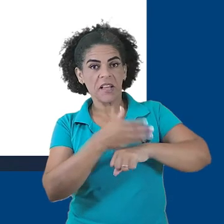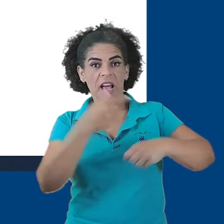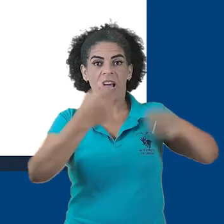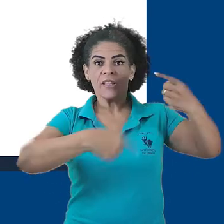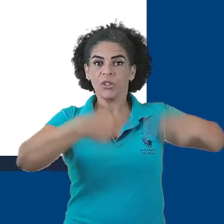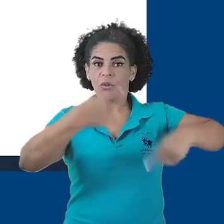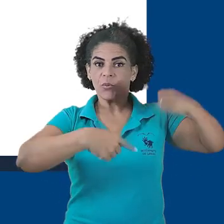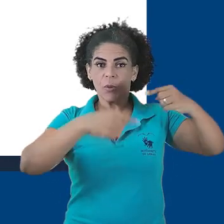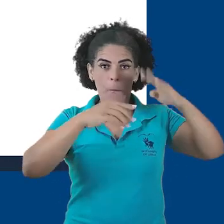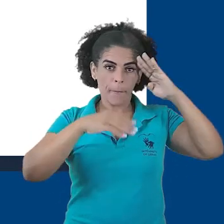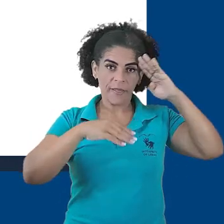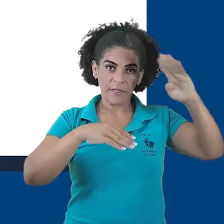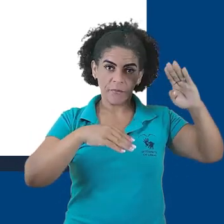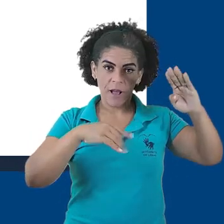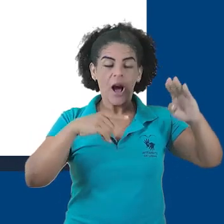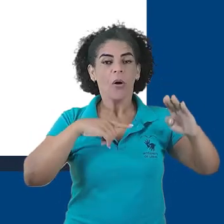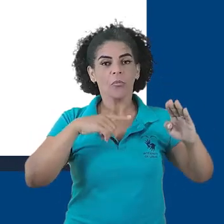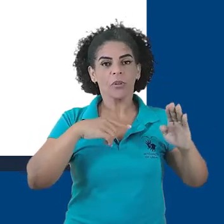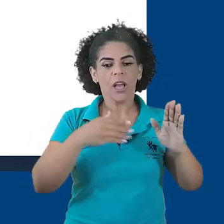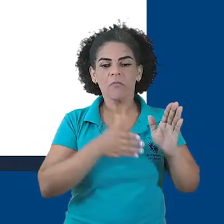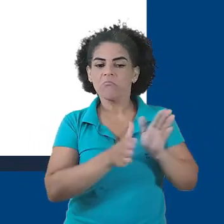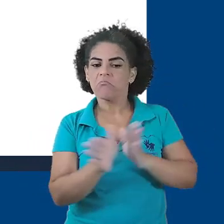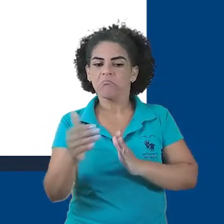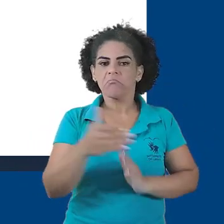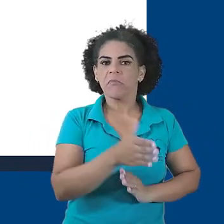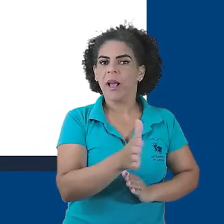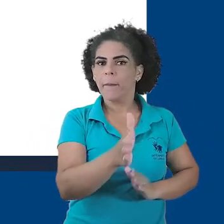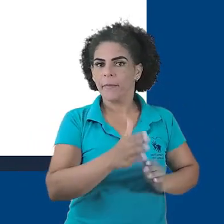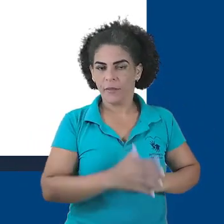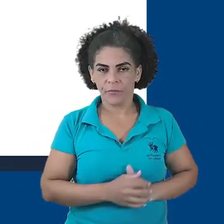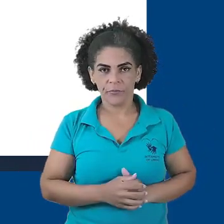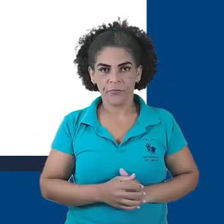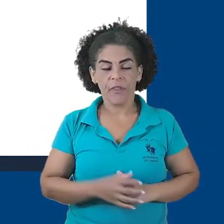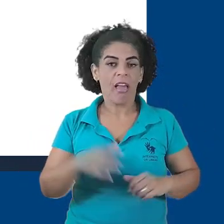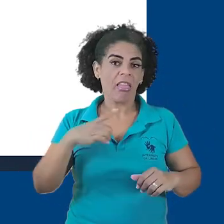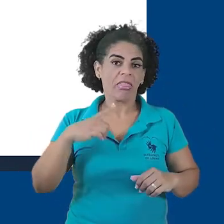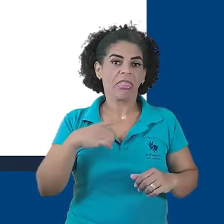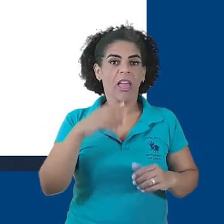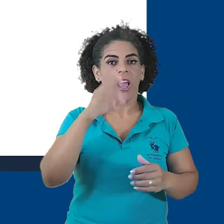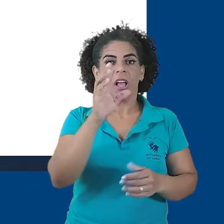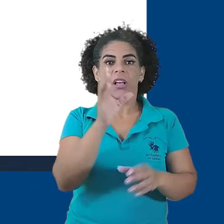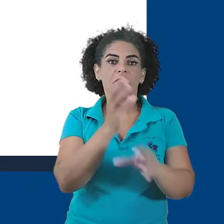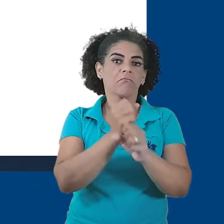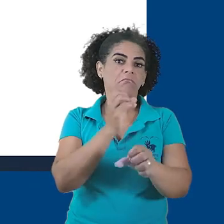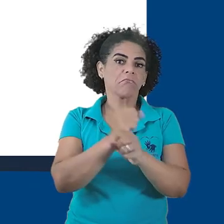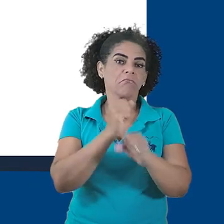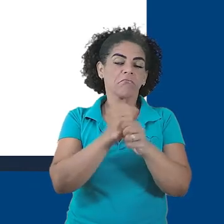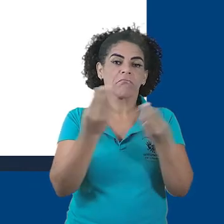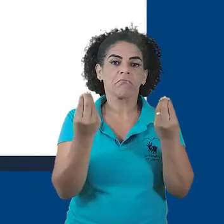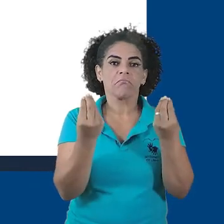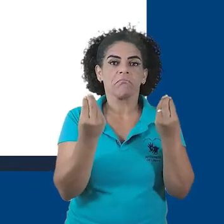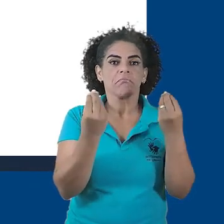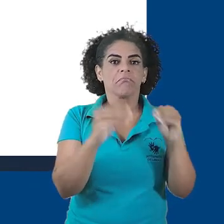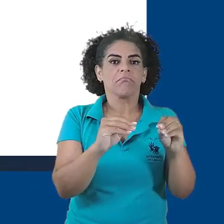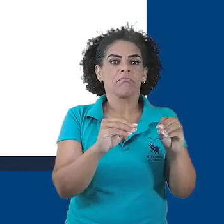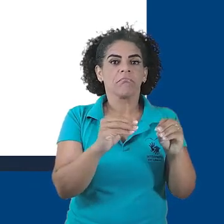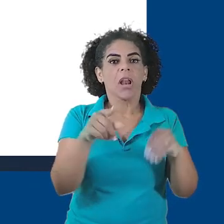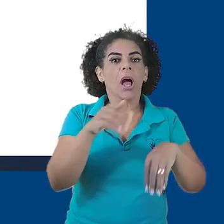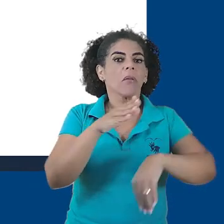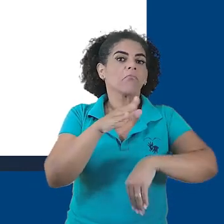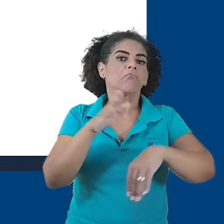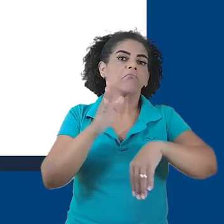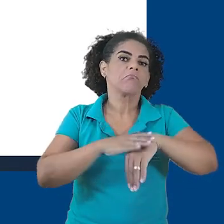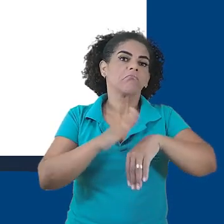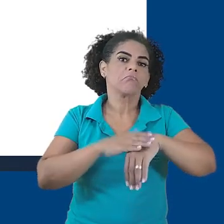acessar as discussões principais através de atalhos. E temos a nota que deve ser, vamos dizer assim, dada